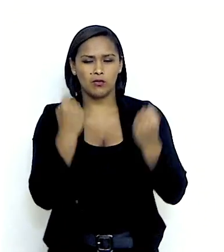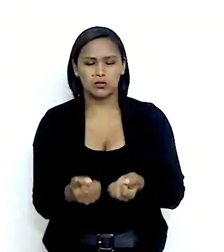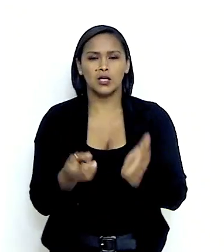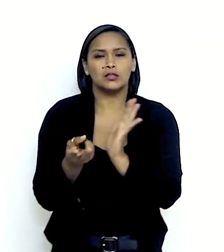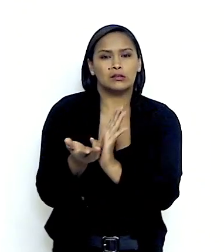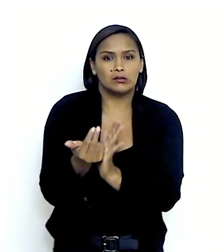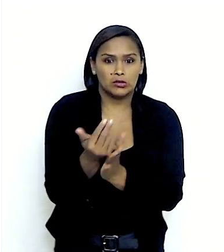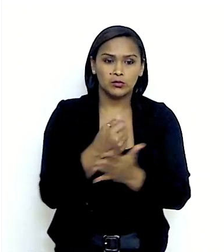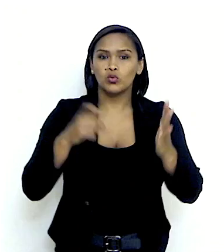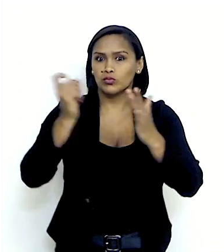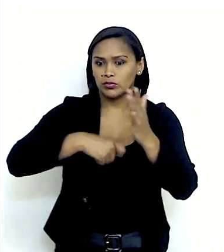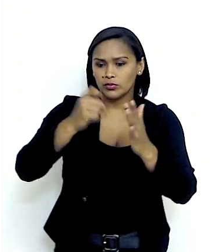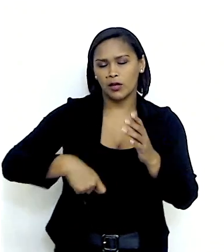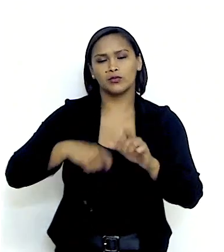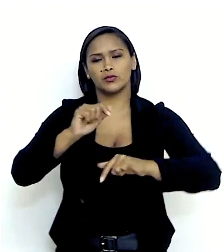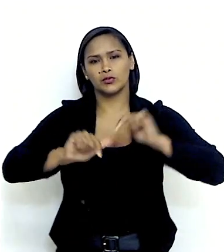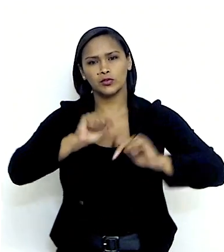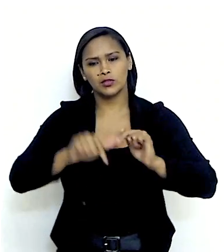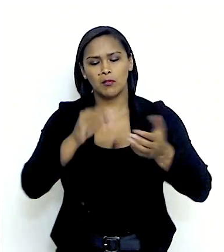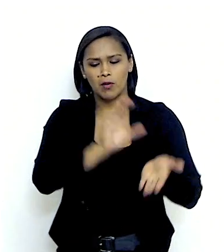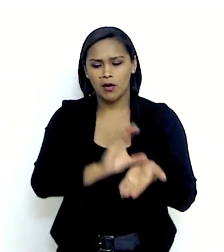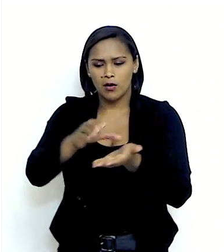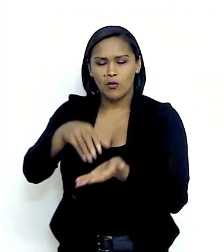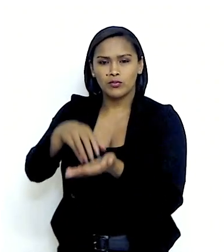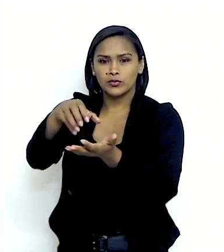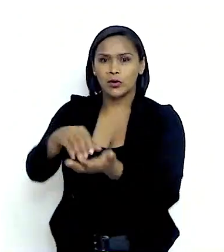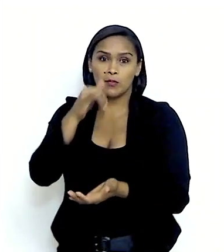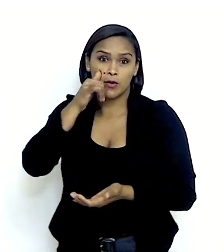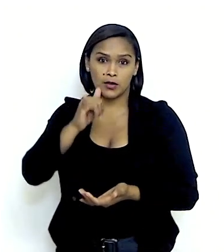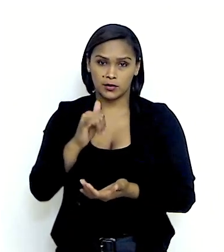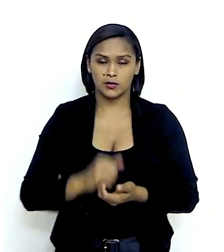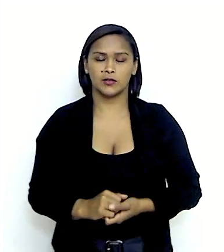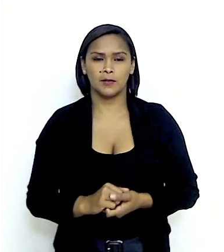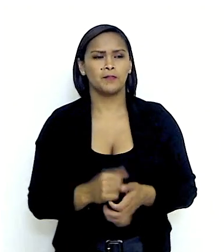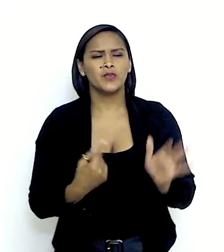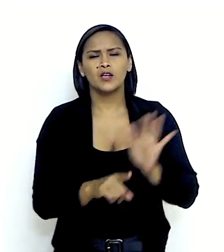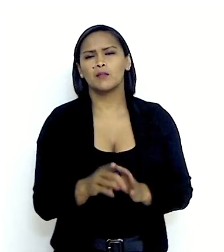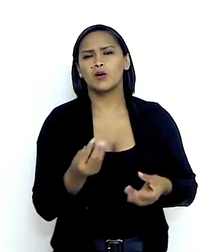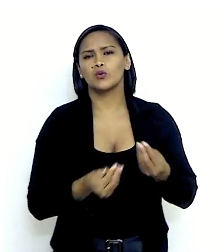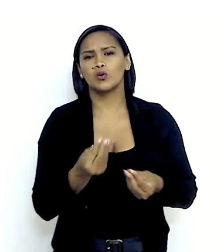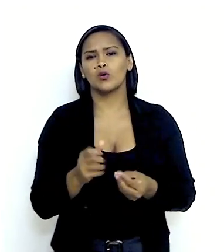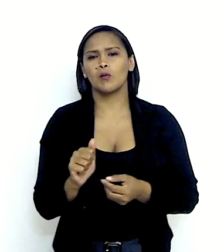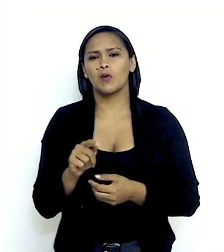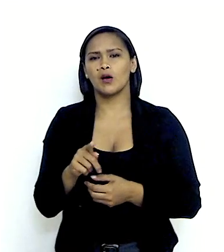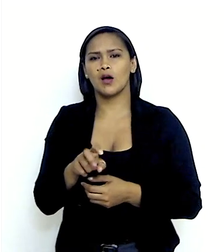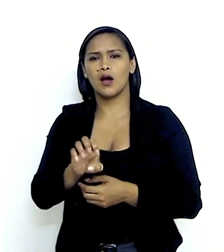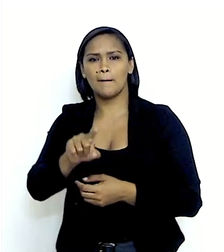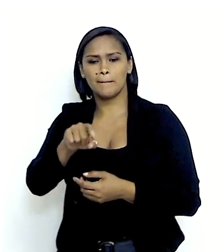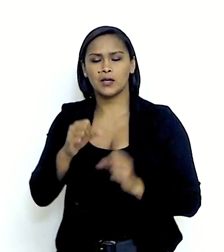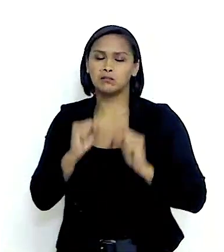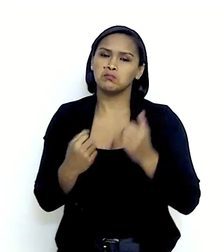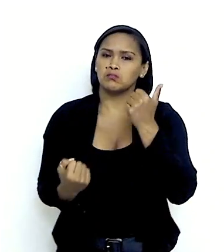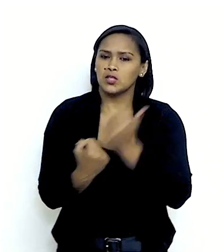tributárias incidentes sobre a mão de obra, o transporte e a energia. Então ele pergunta como a Apex poderia apoiar